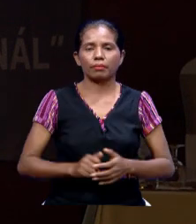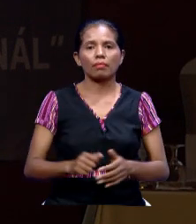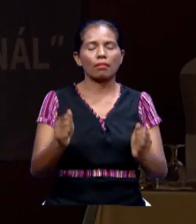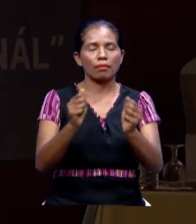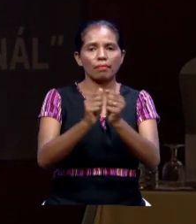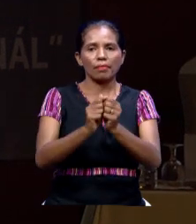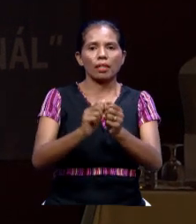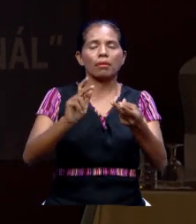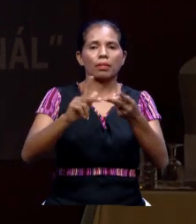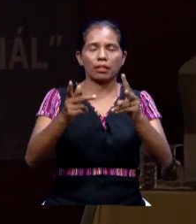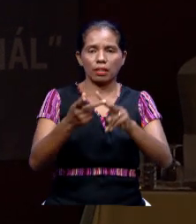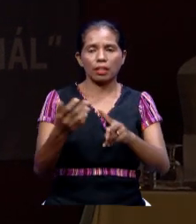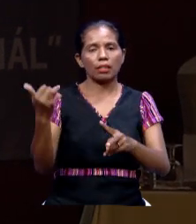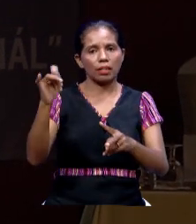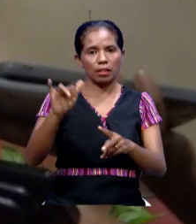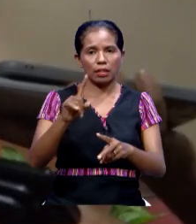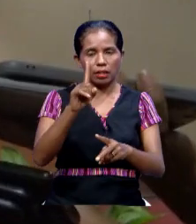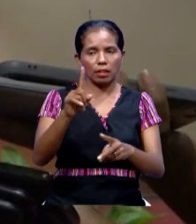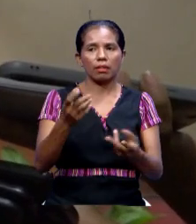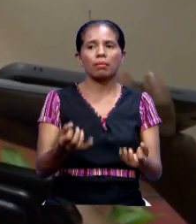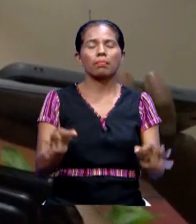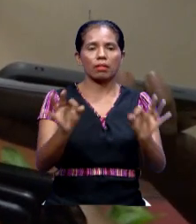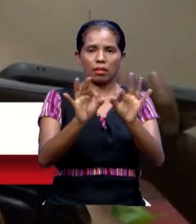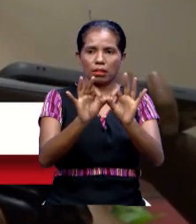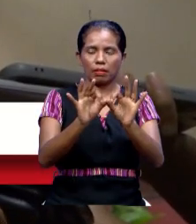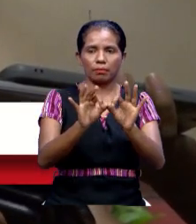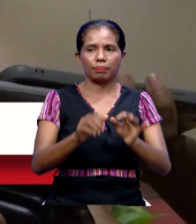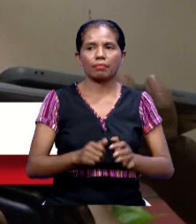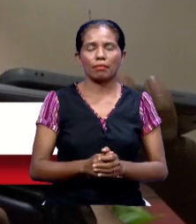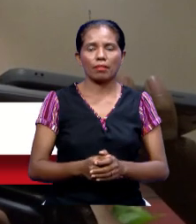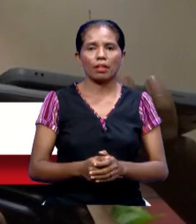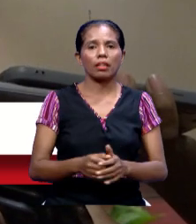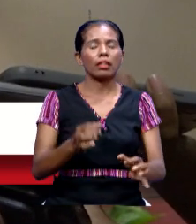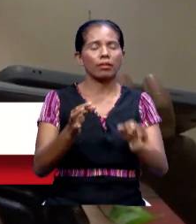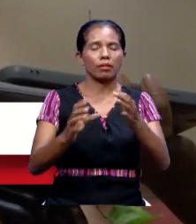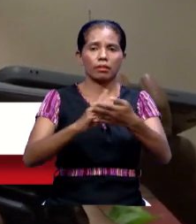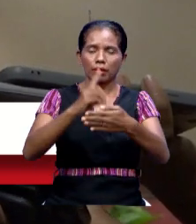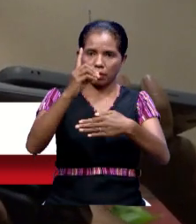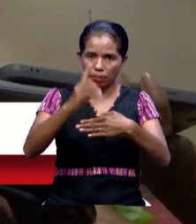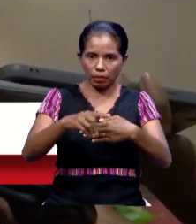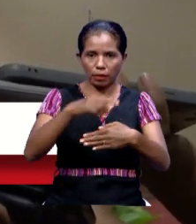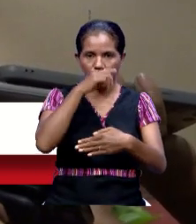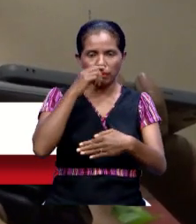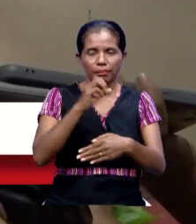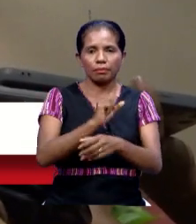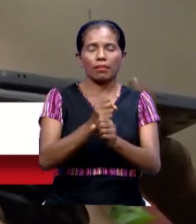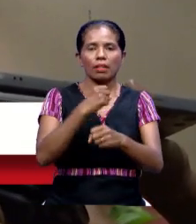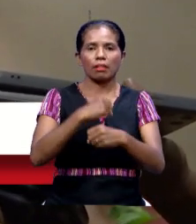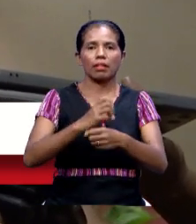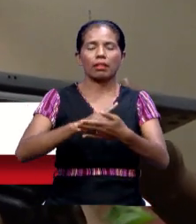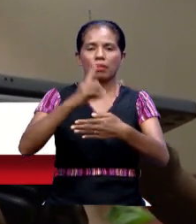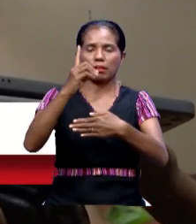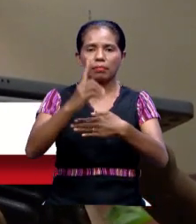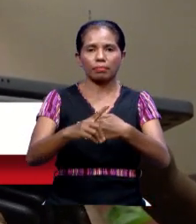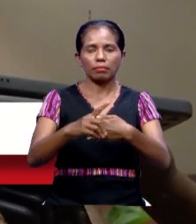nessa parceria ira importante. Atu se desenvolvimento ne sema atu halo desenvolvimento